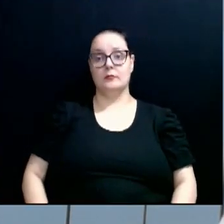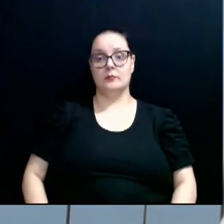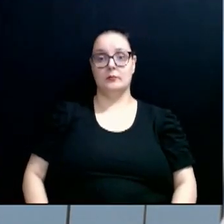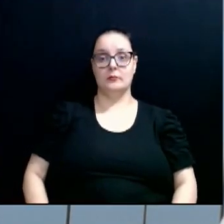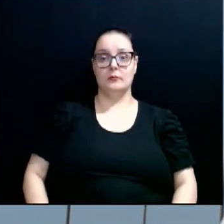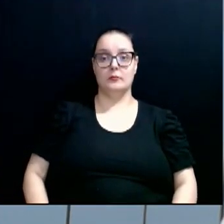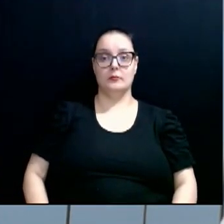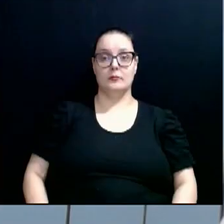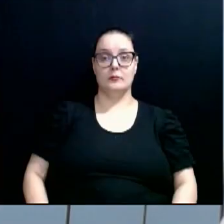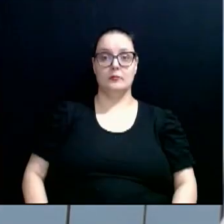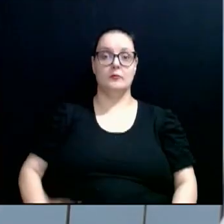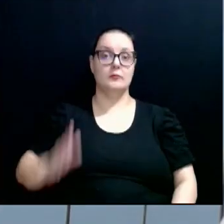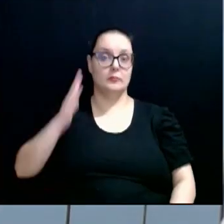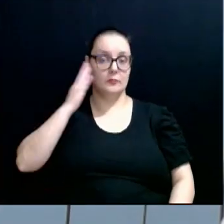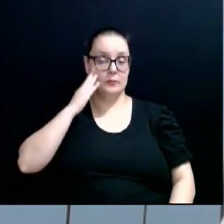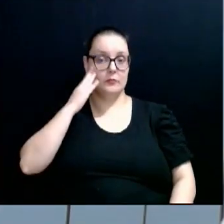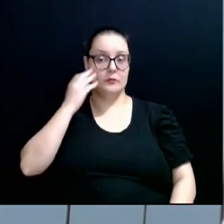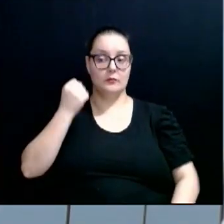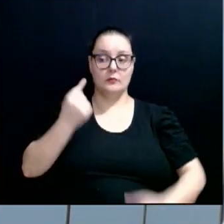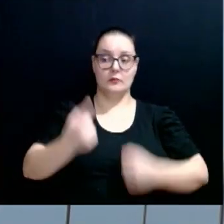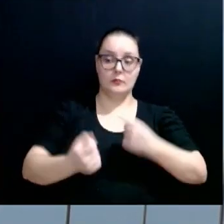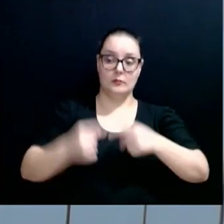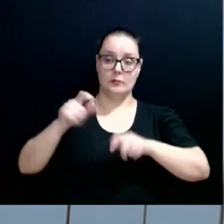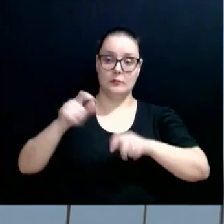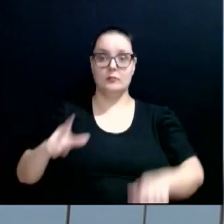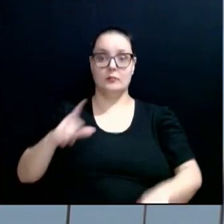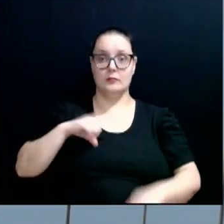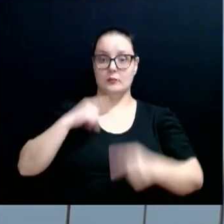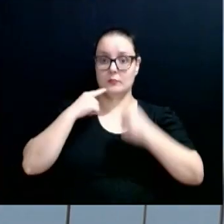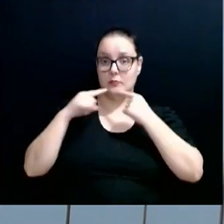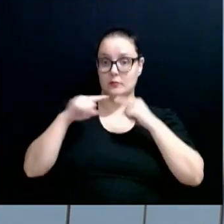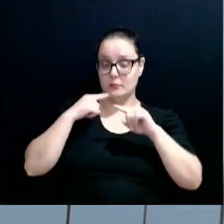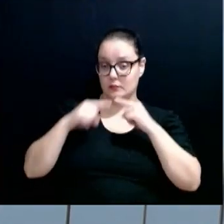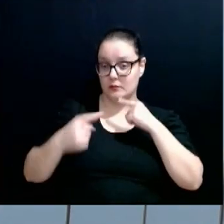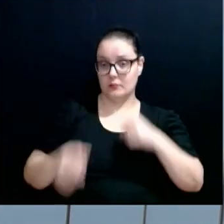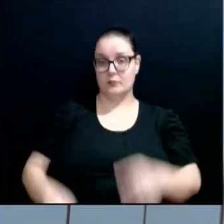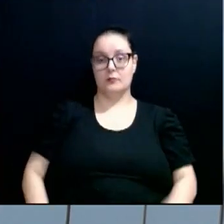autos que algumas pessoas tiveram uma crítica, onde